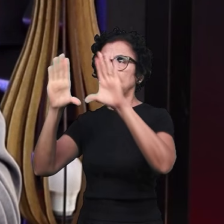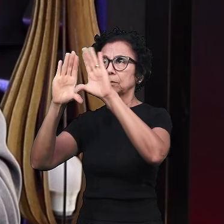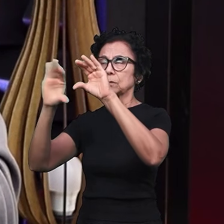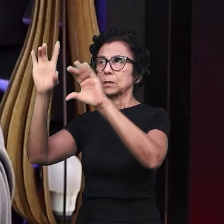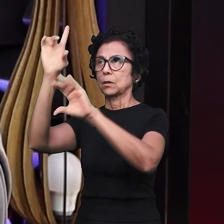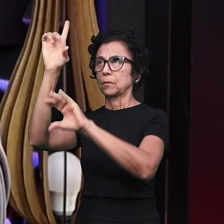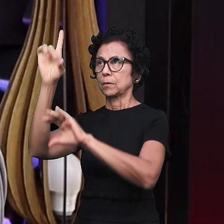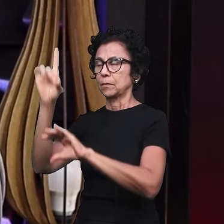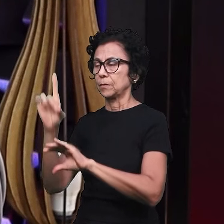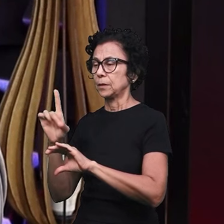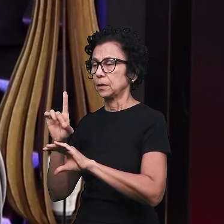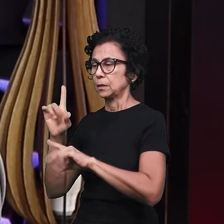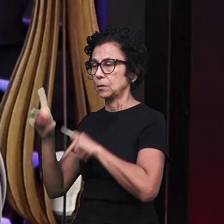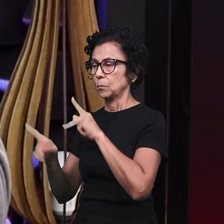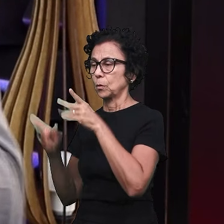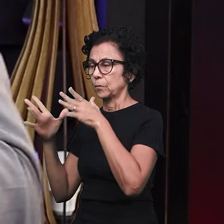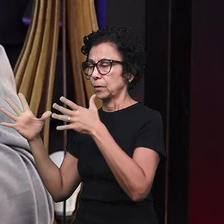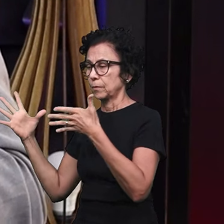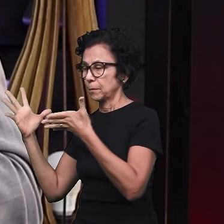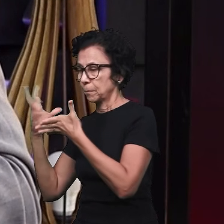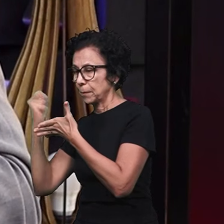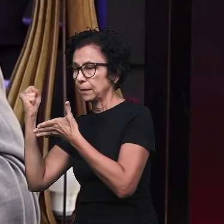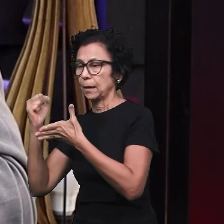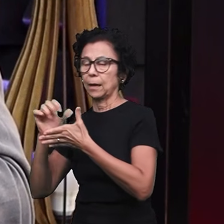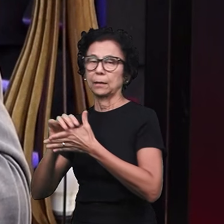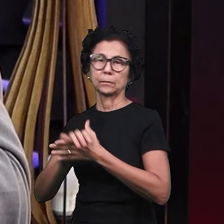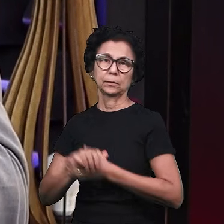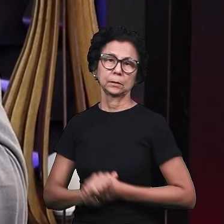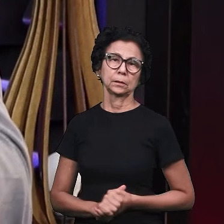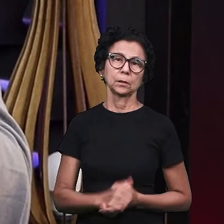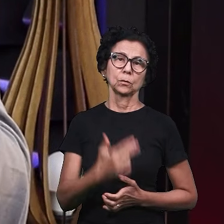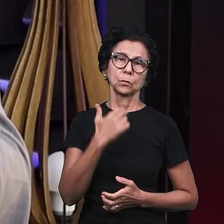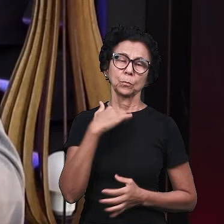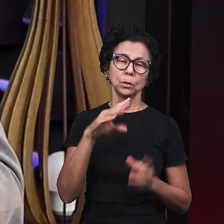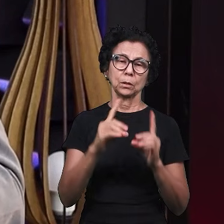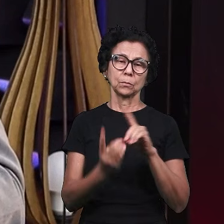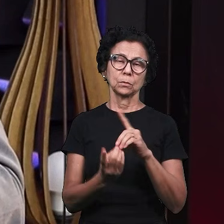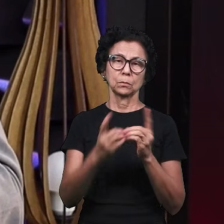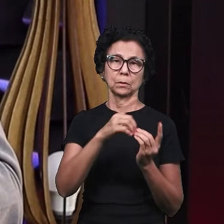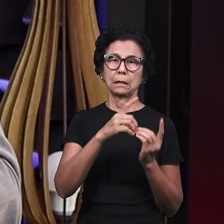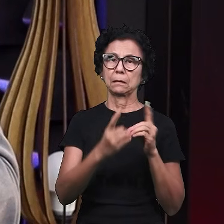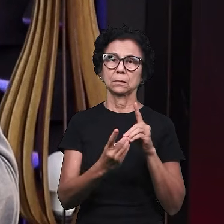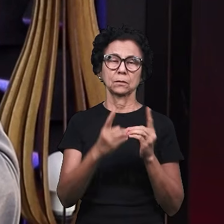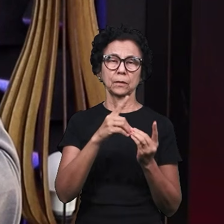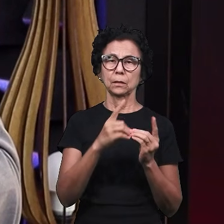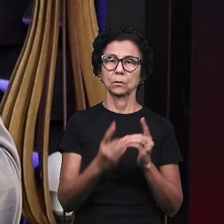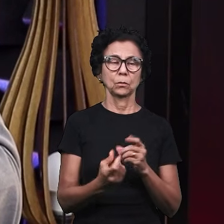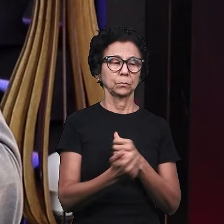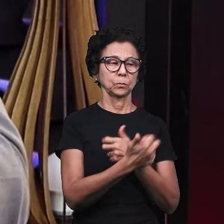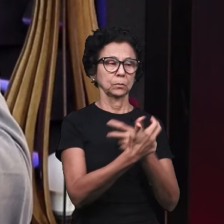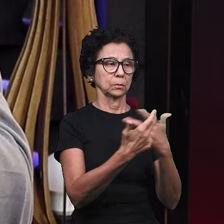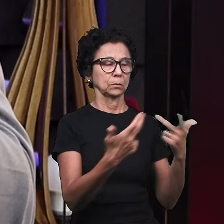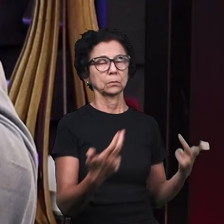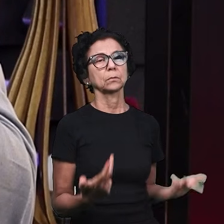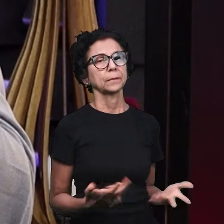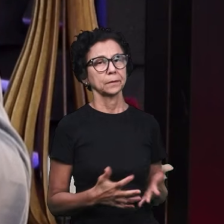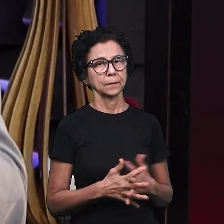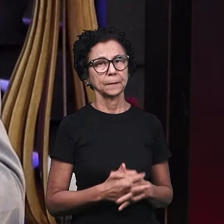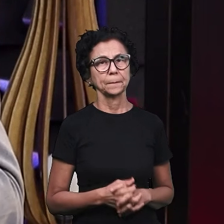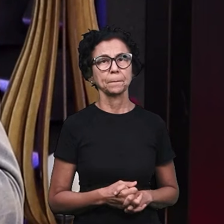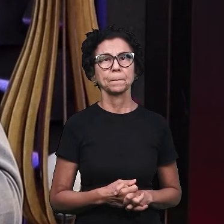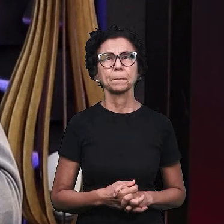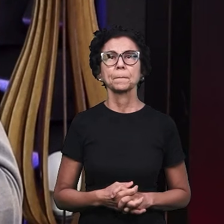Senhor. Então isso não pode ser usurpado das nossas vidas, isso não pode ser trocado por outros benefícios,